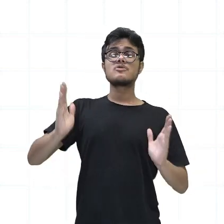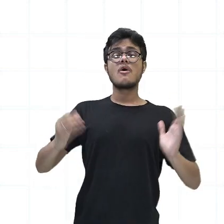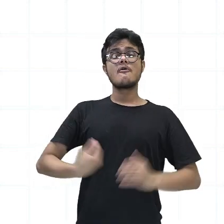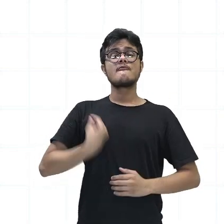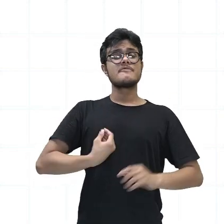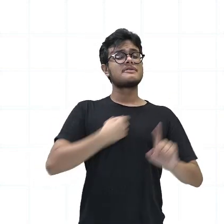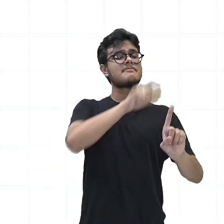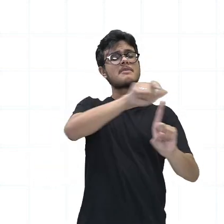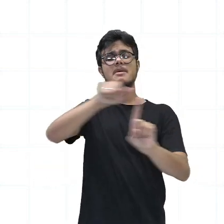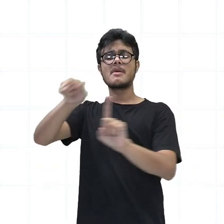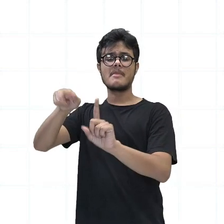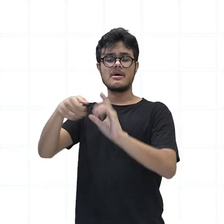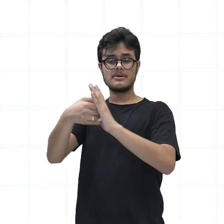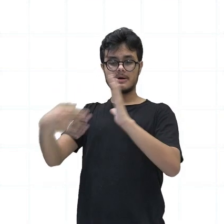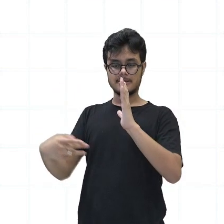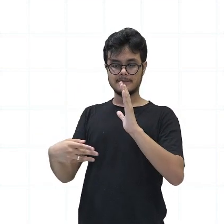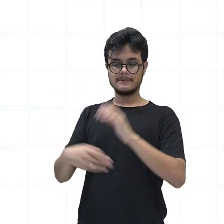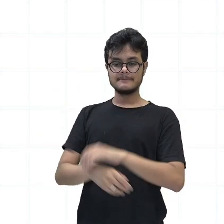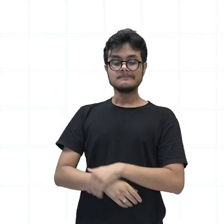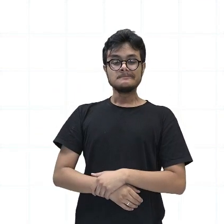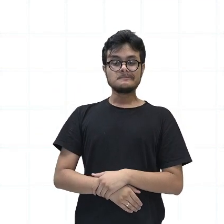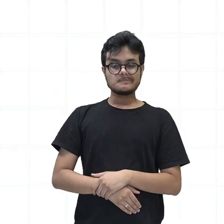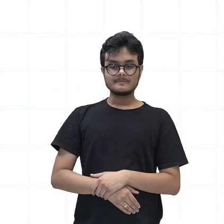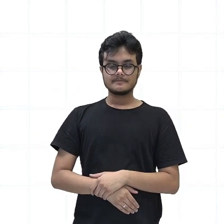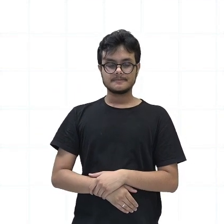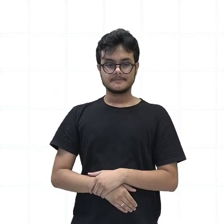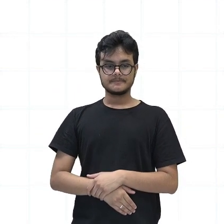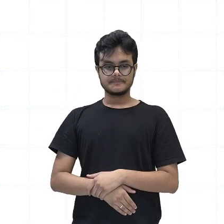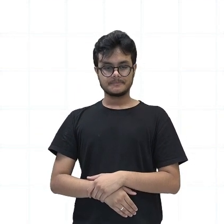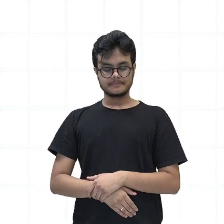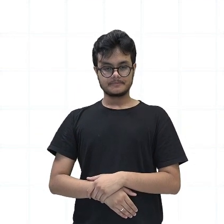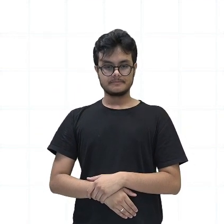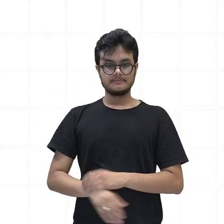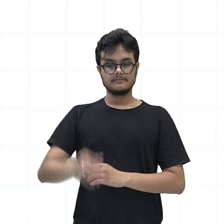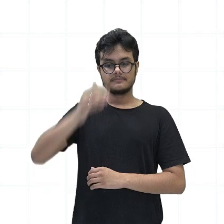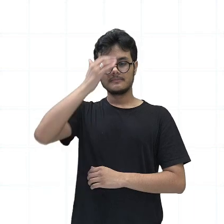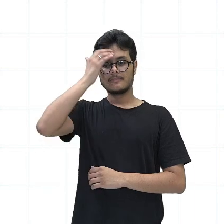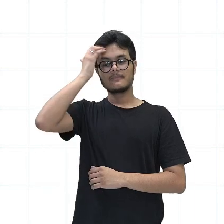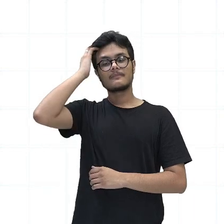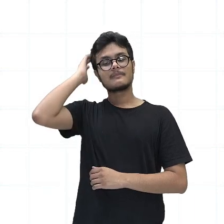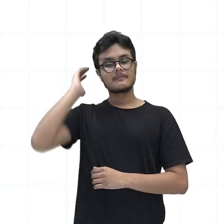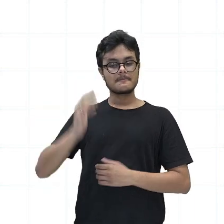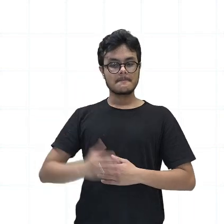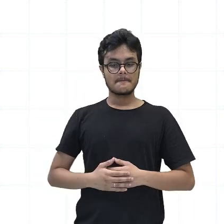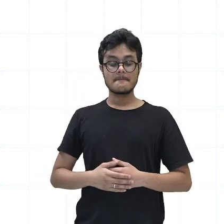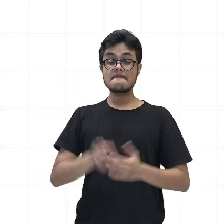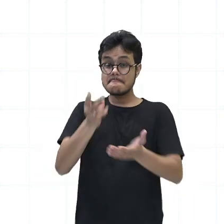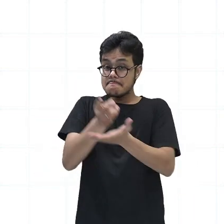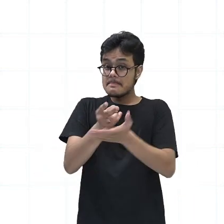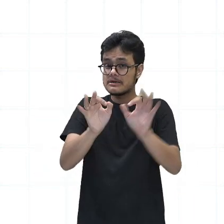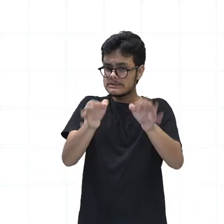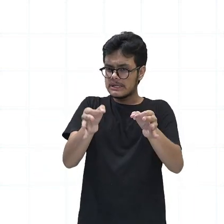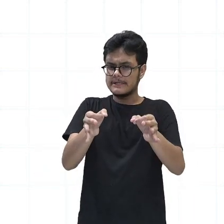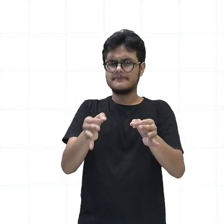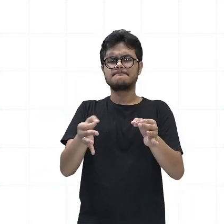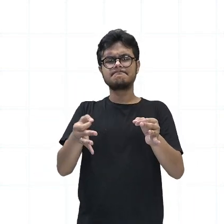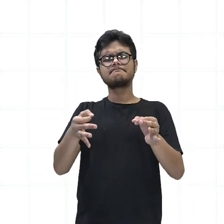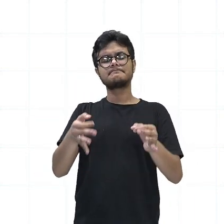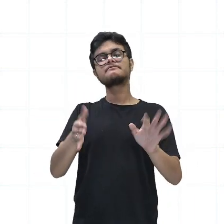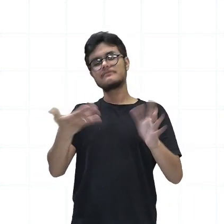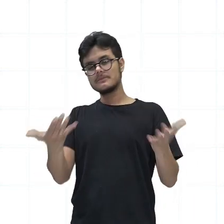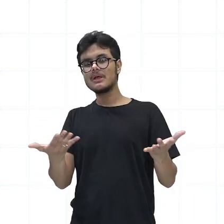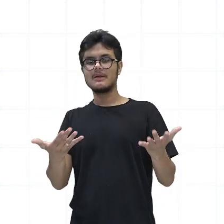cada personagem. Continuando, além de sua função estética e narrativa, os